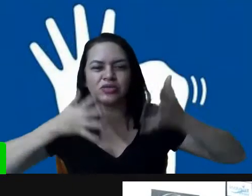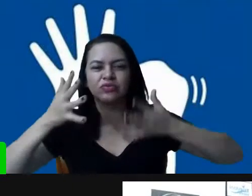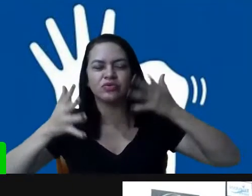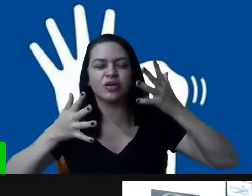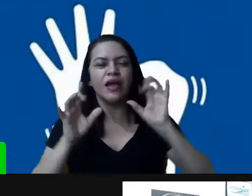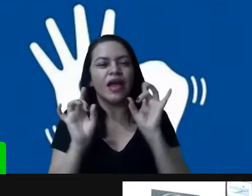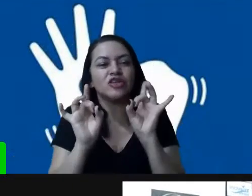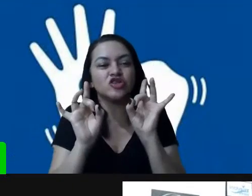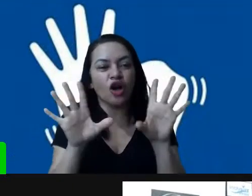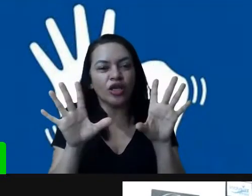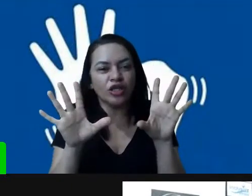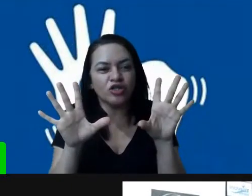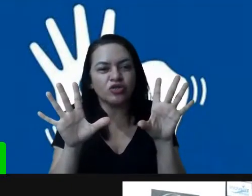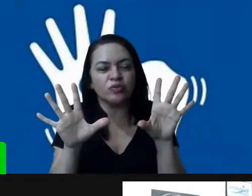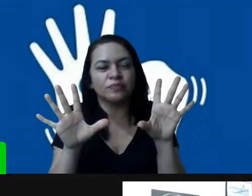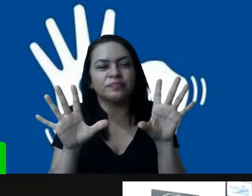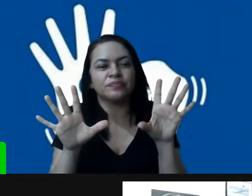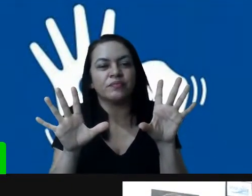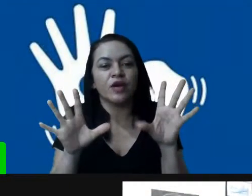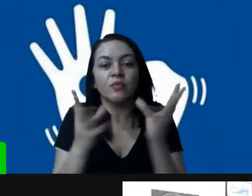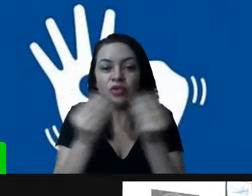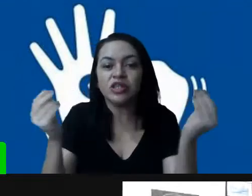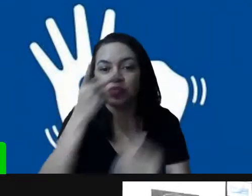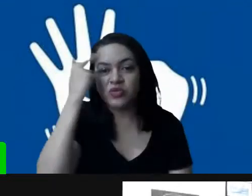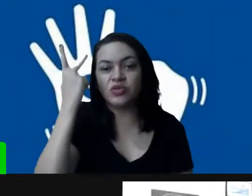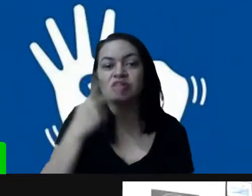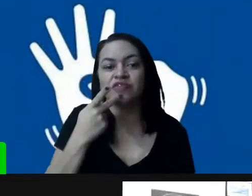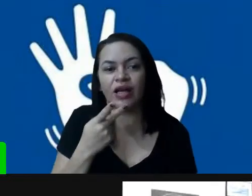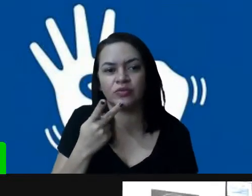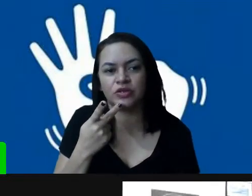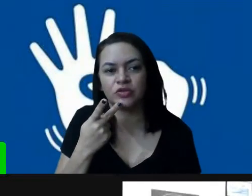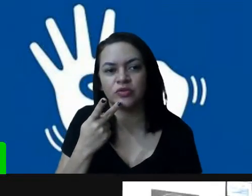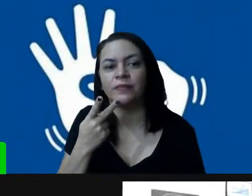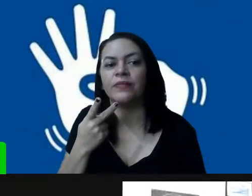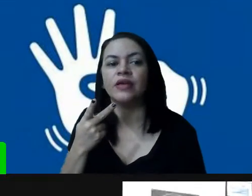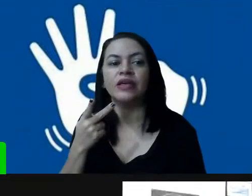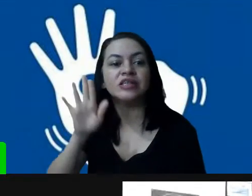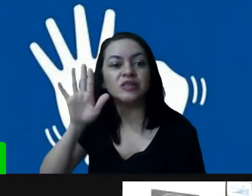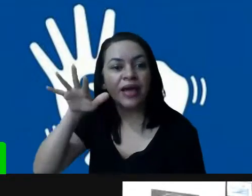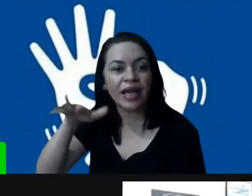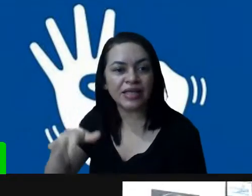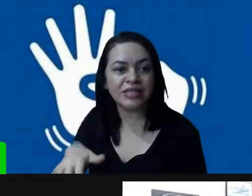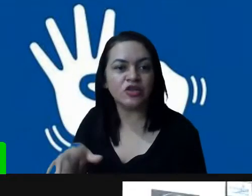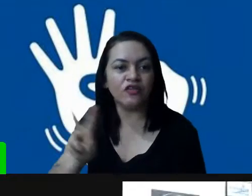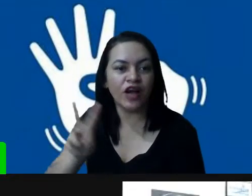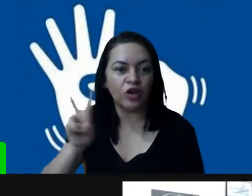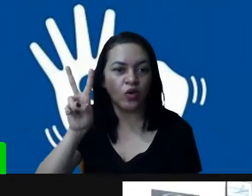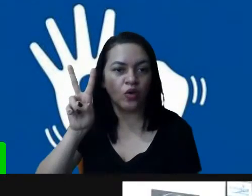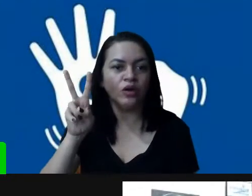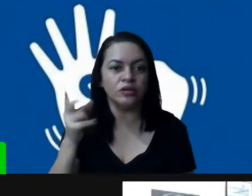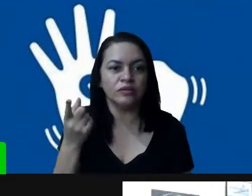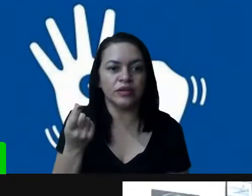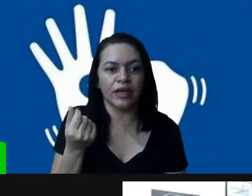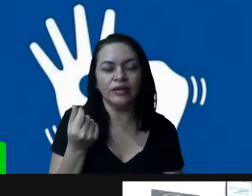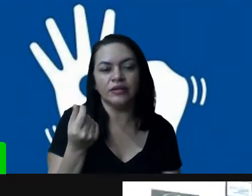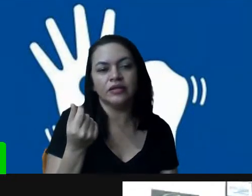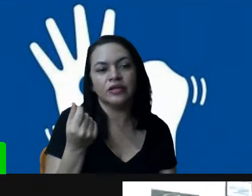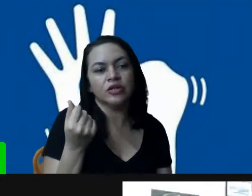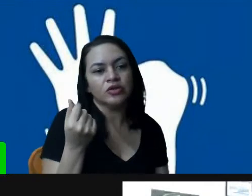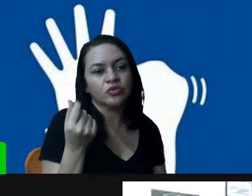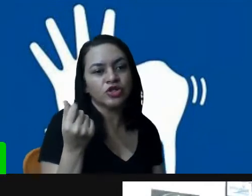braços, é só isso. Muitas pessoas falam isso e desmerecem o valor,